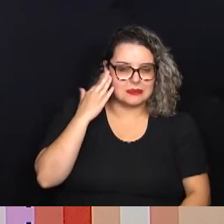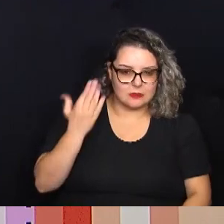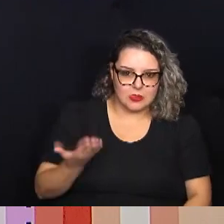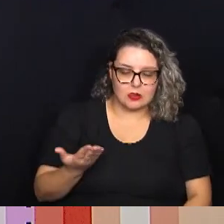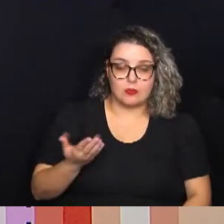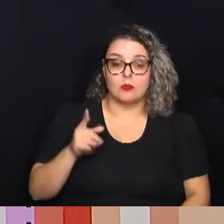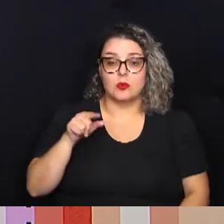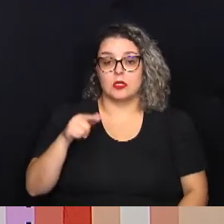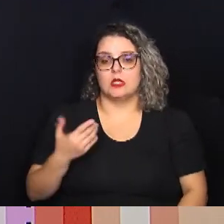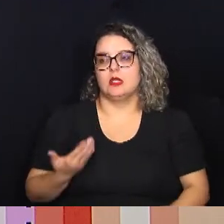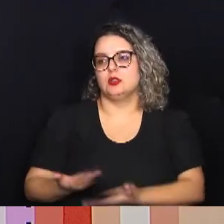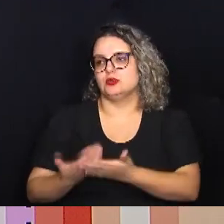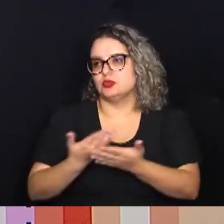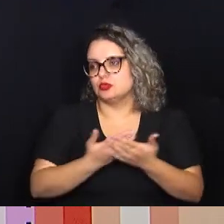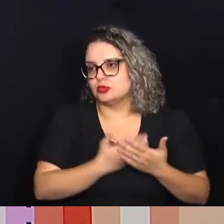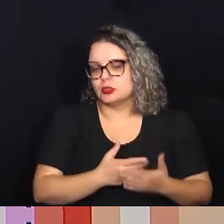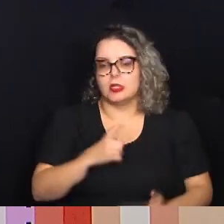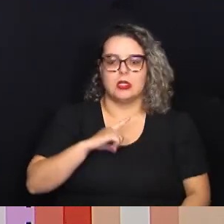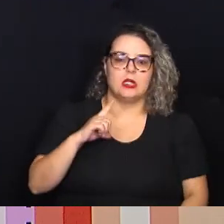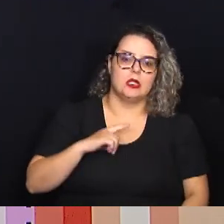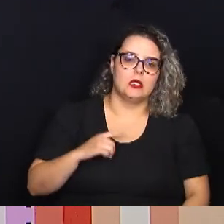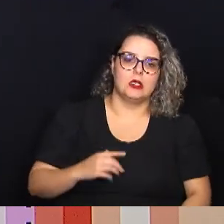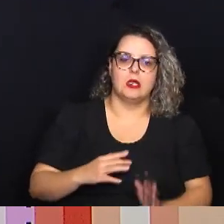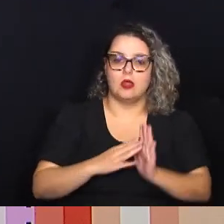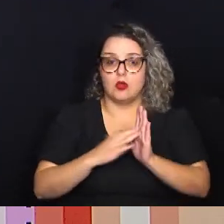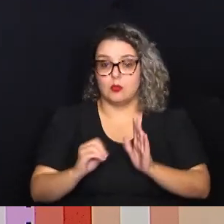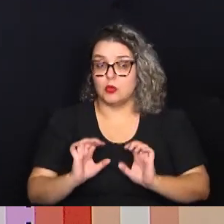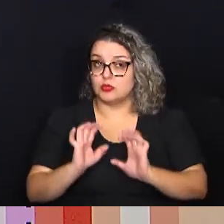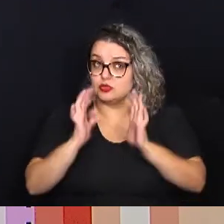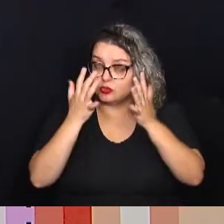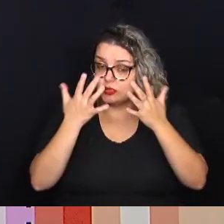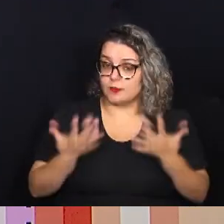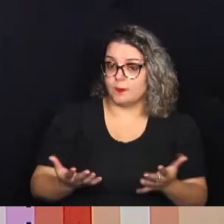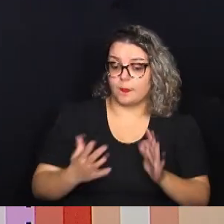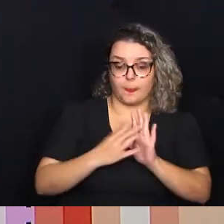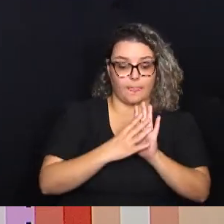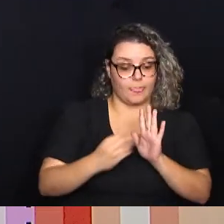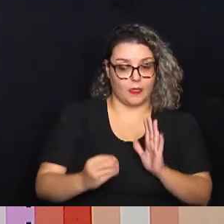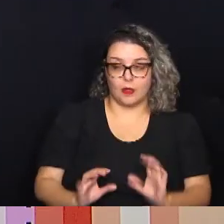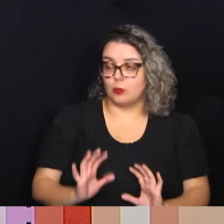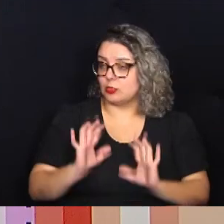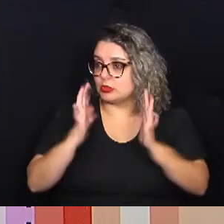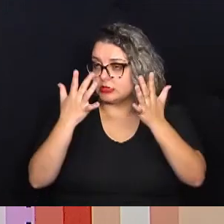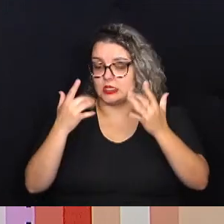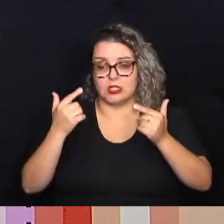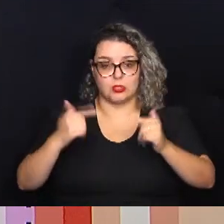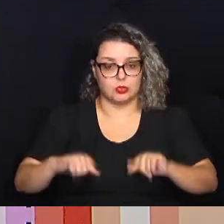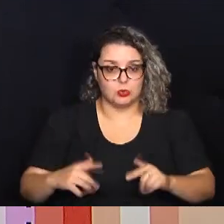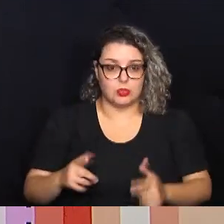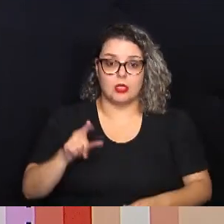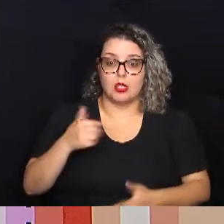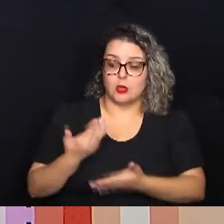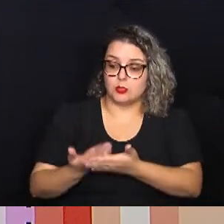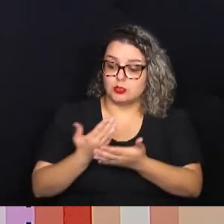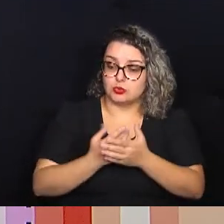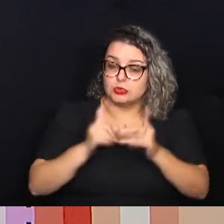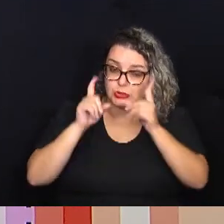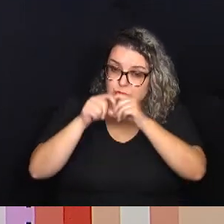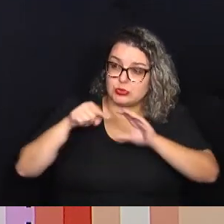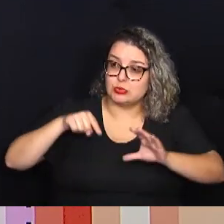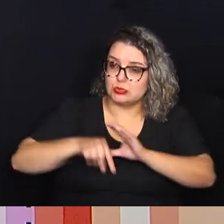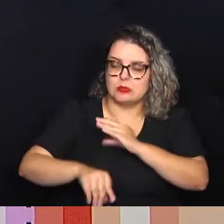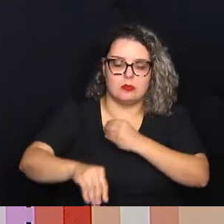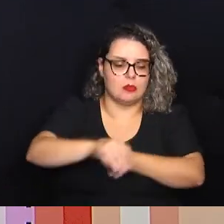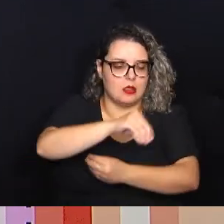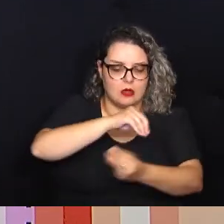mensurar porque aí se trata de estudos que leva em consideração a modelagem climática e modelagem climática nível local é um estudo